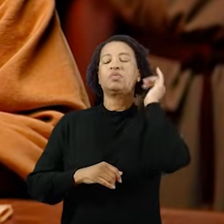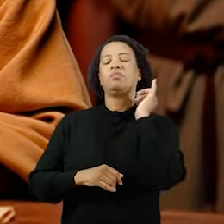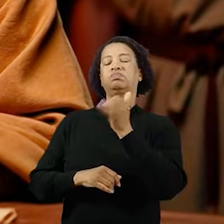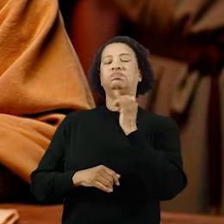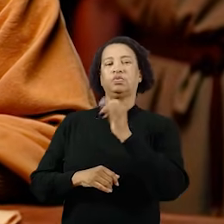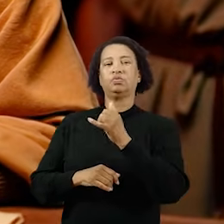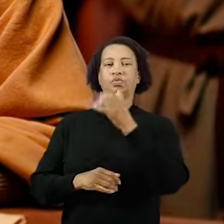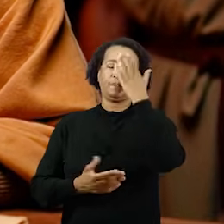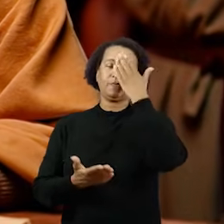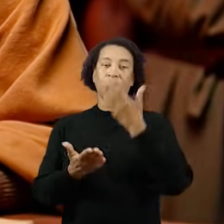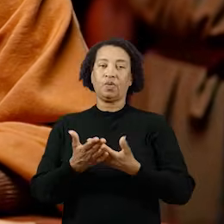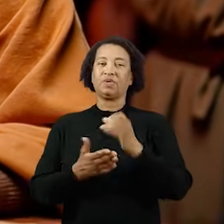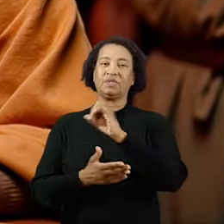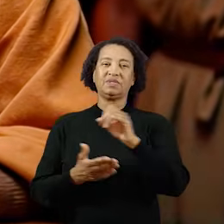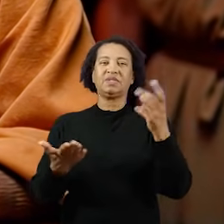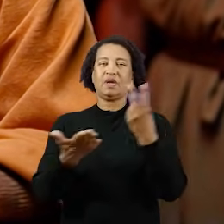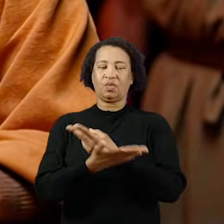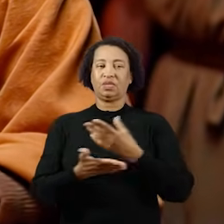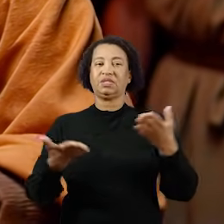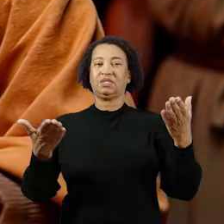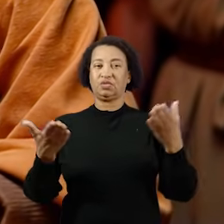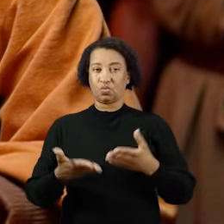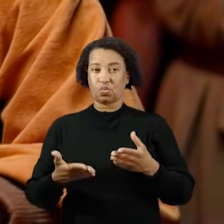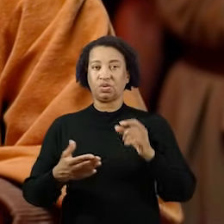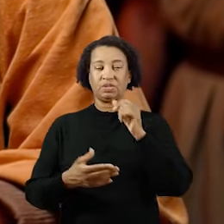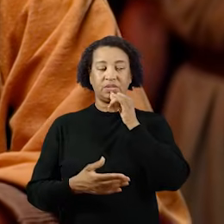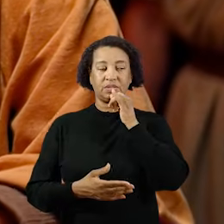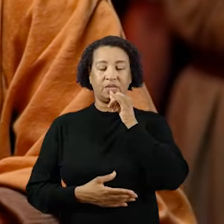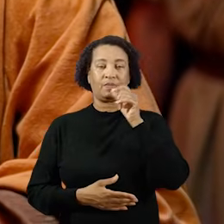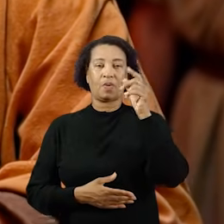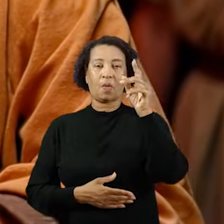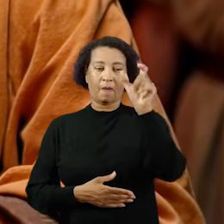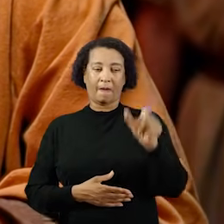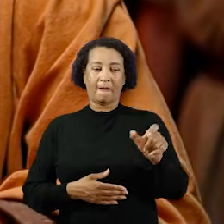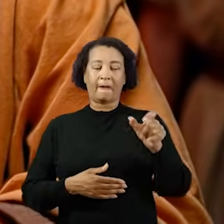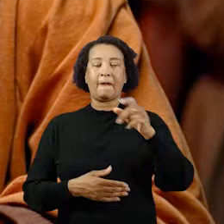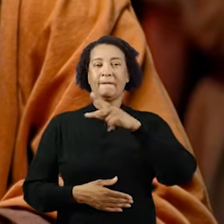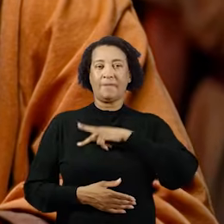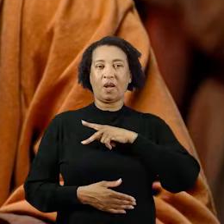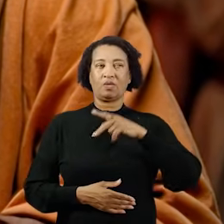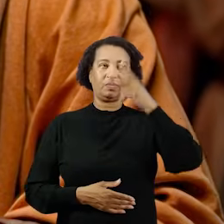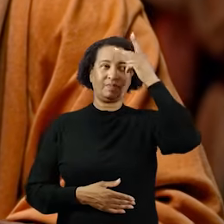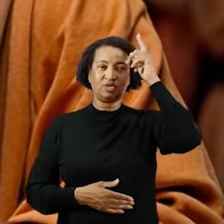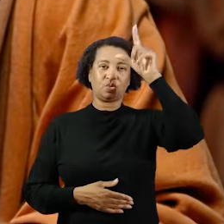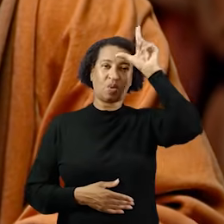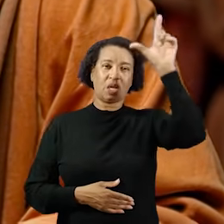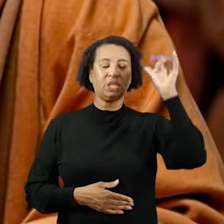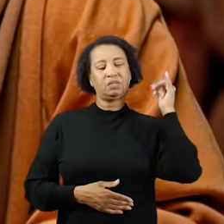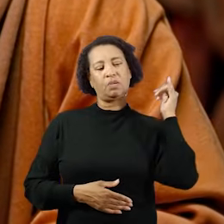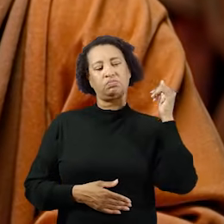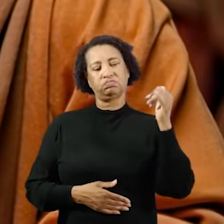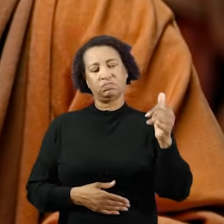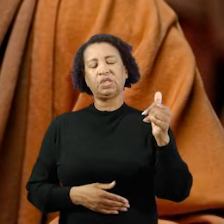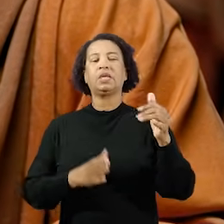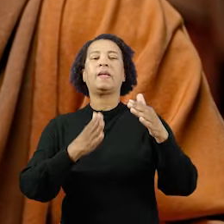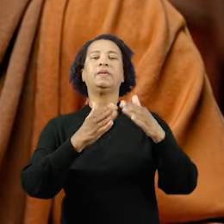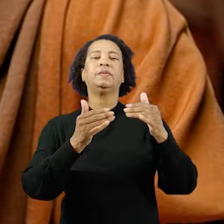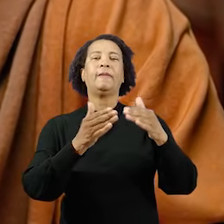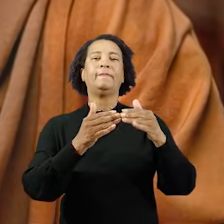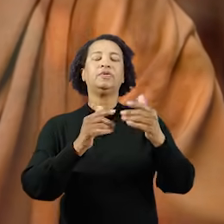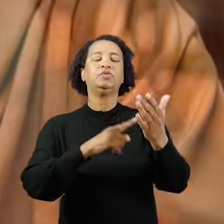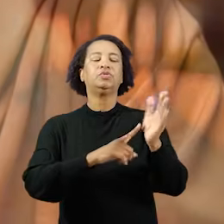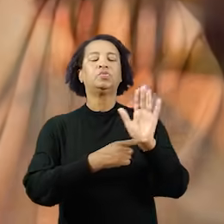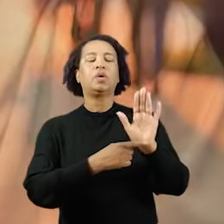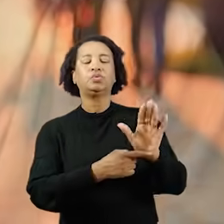tudo. Acredito que se fosse hoje, Paulo recebesse um telefonema de alguém, expondo um líder da igreja e pedindo ajuda do